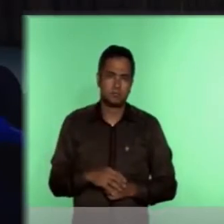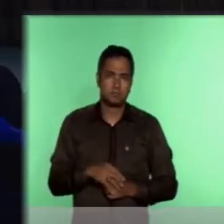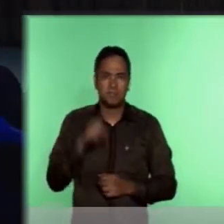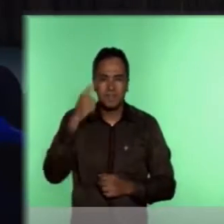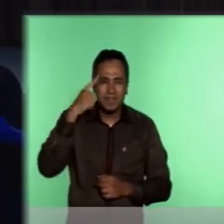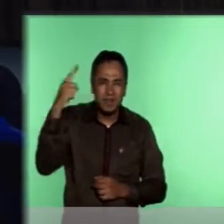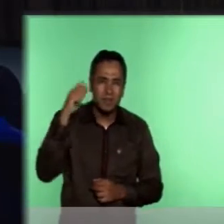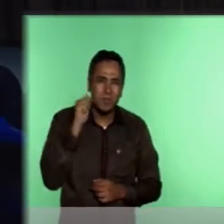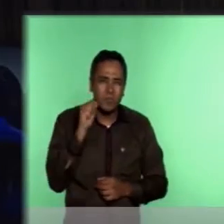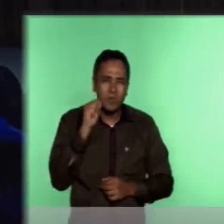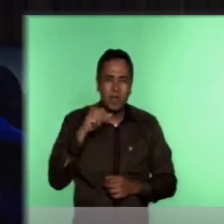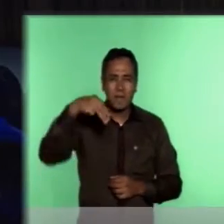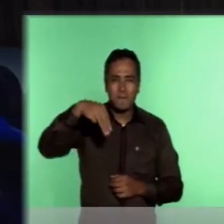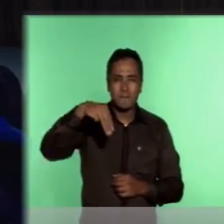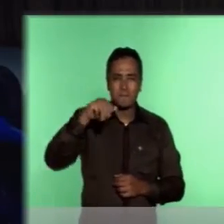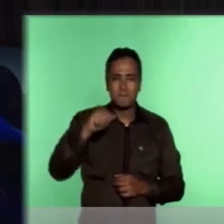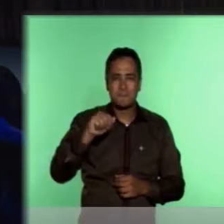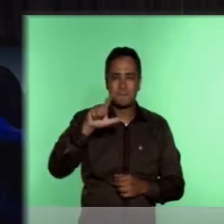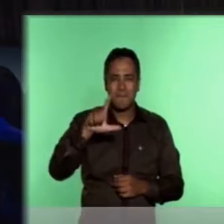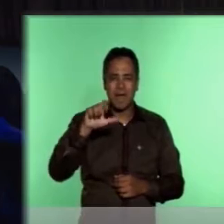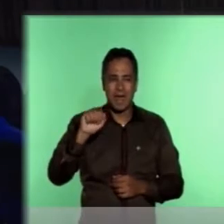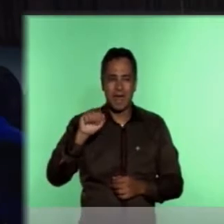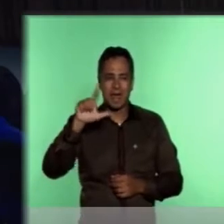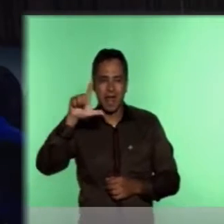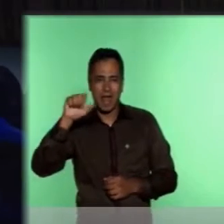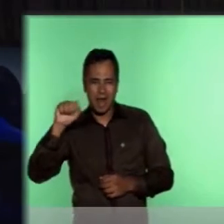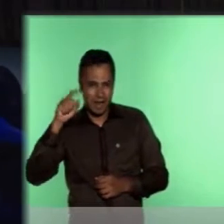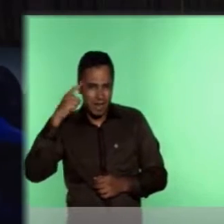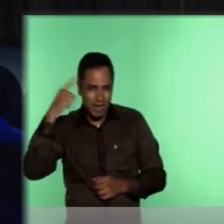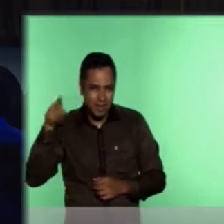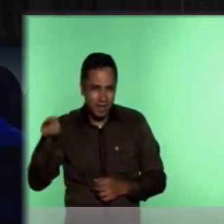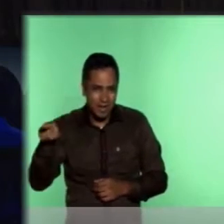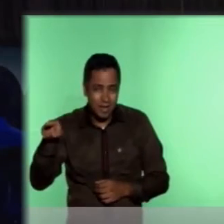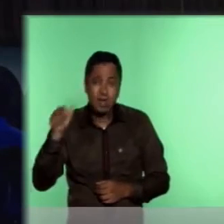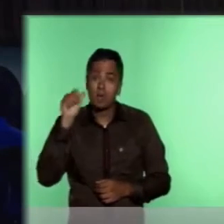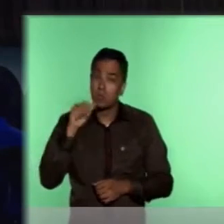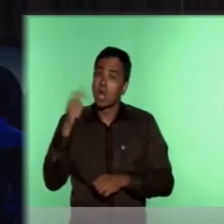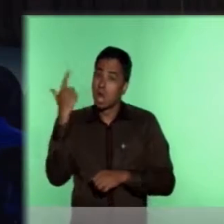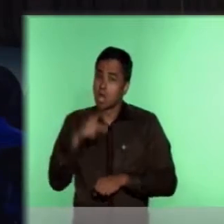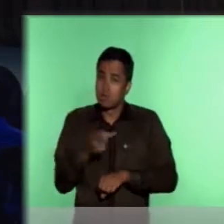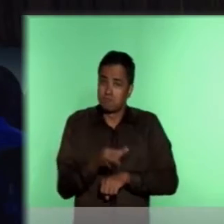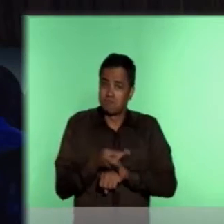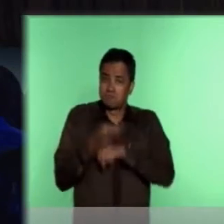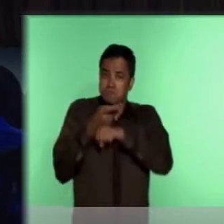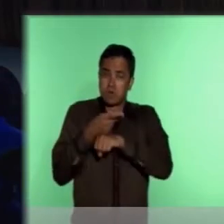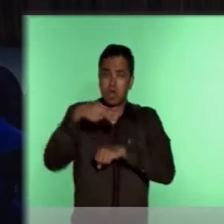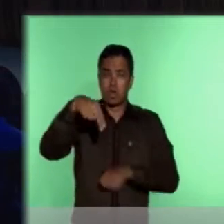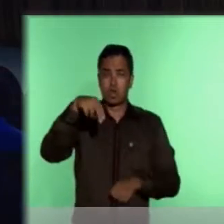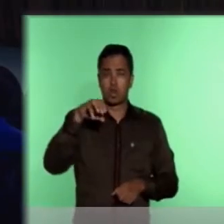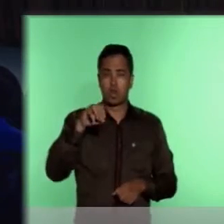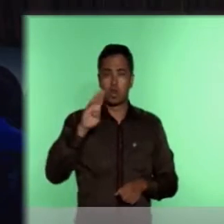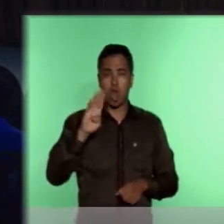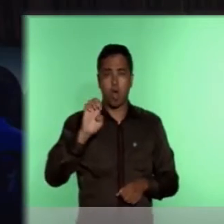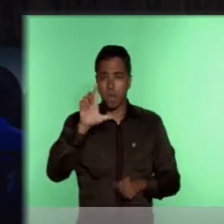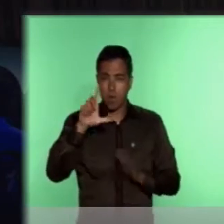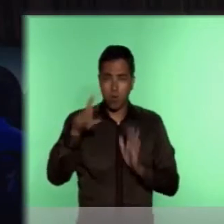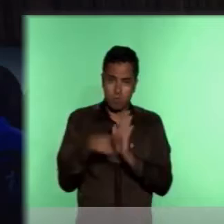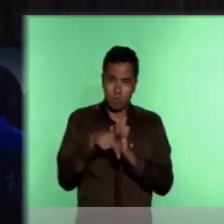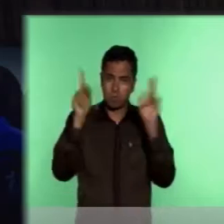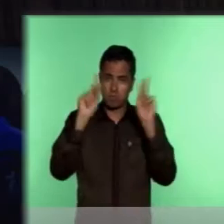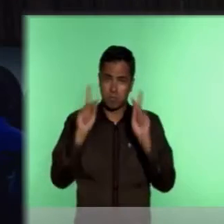da Paz, e foi Prêmio Nobel da Paz junto com um grande amigo meu e um grande